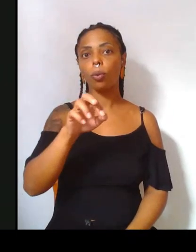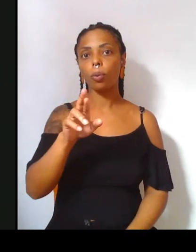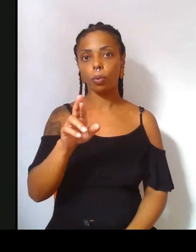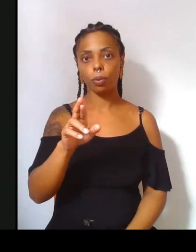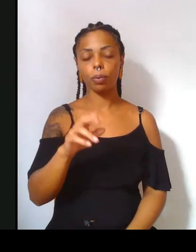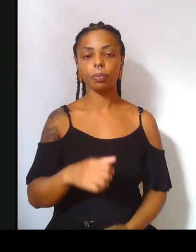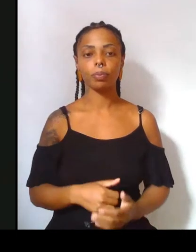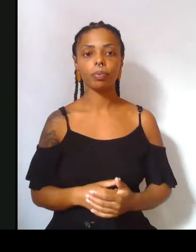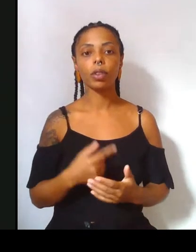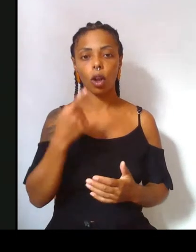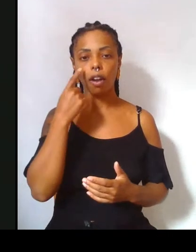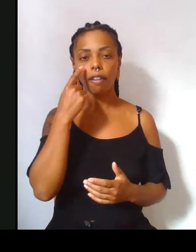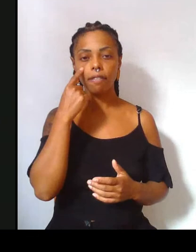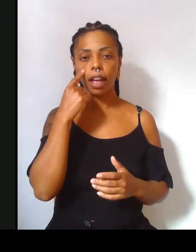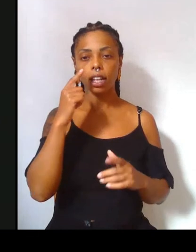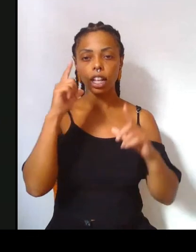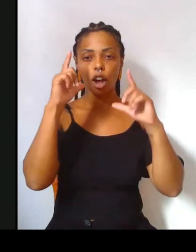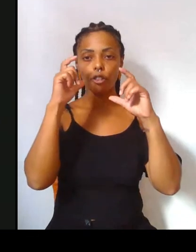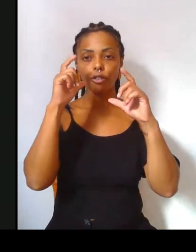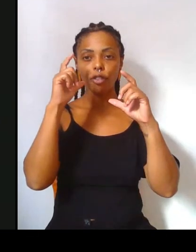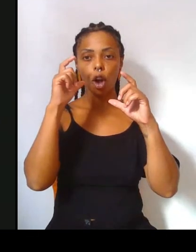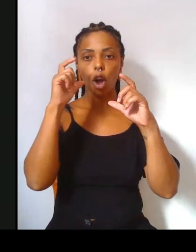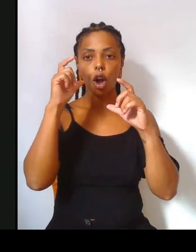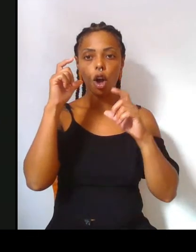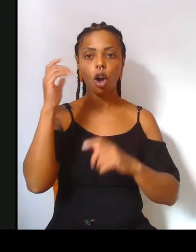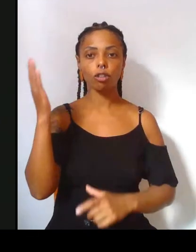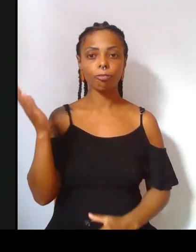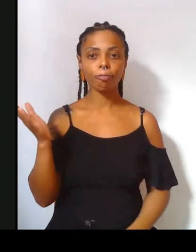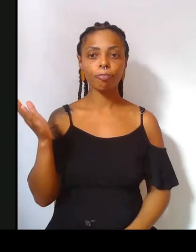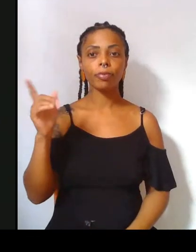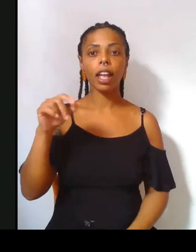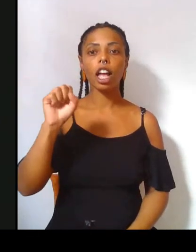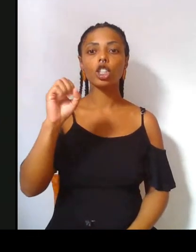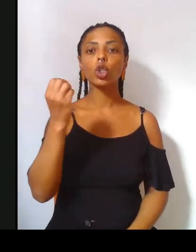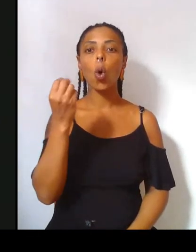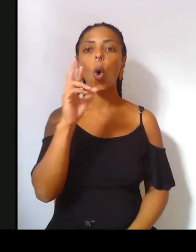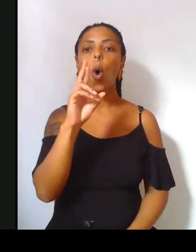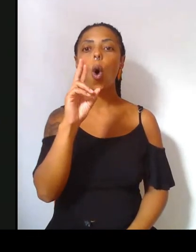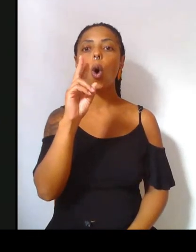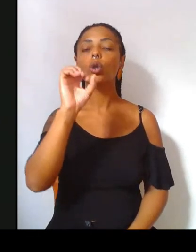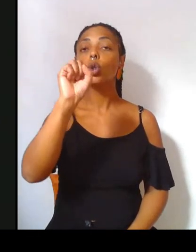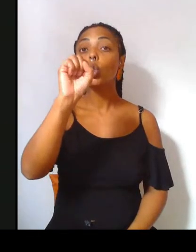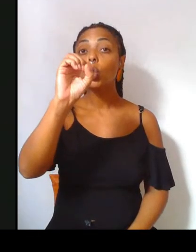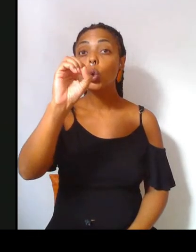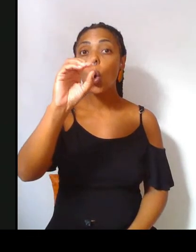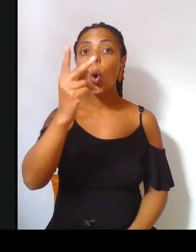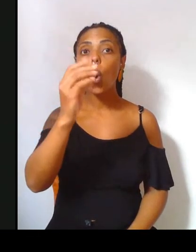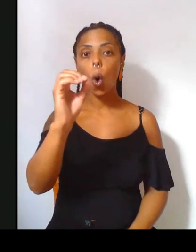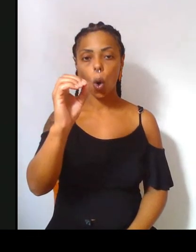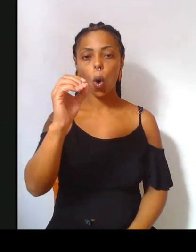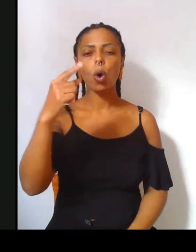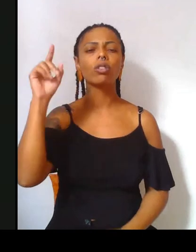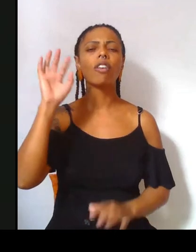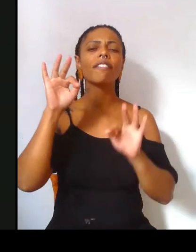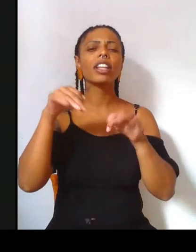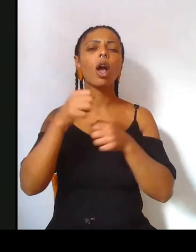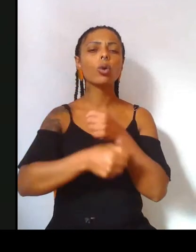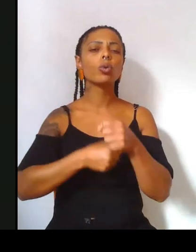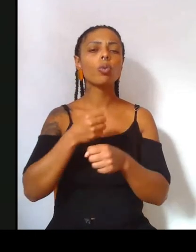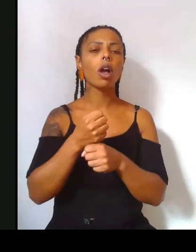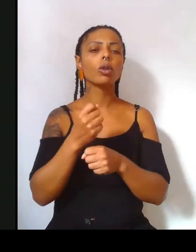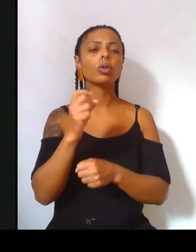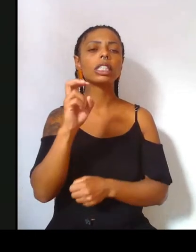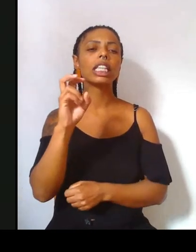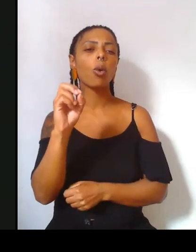Soho nos anos 50 é uma falta do final dos anos 50 provavelmente mas isso aqui não é importante o importante é que temos aqui